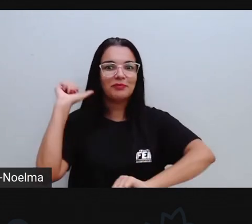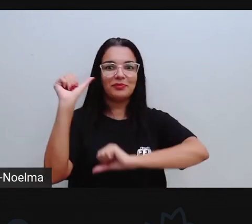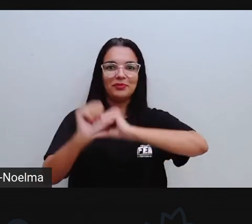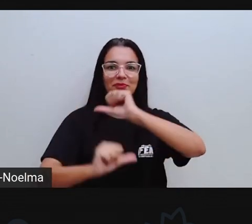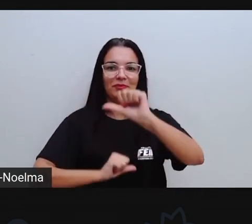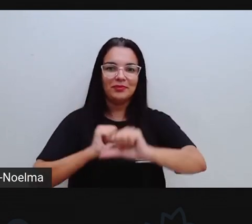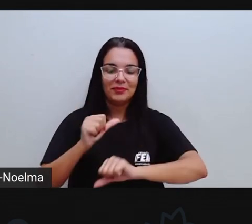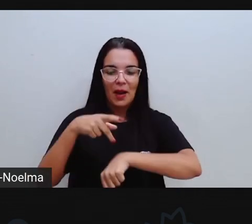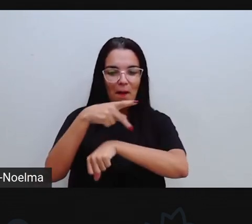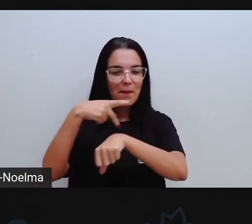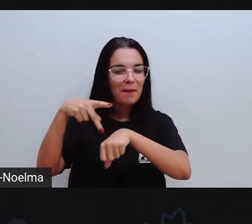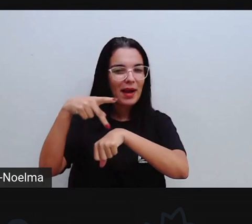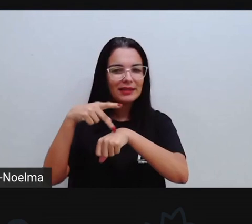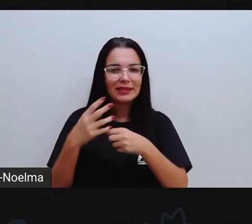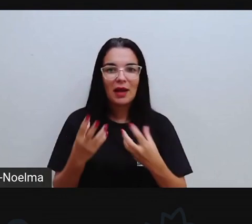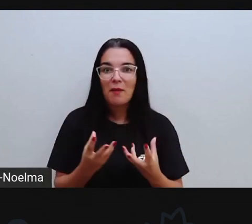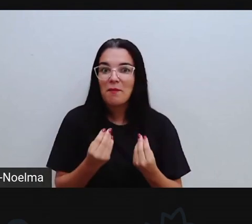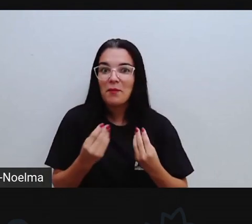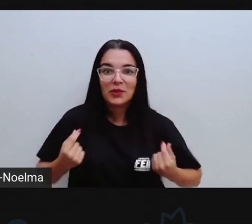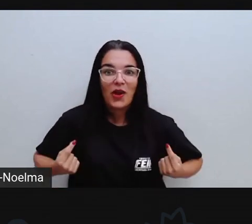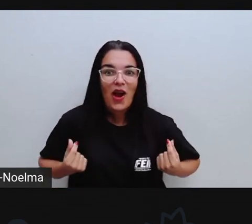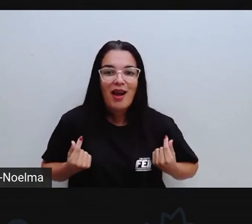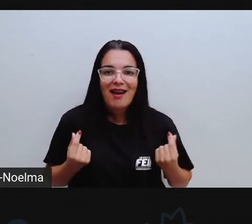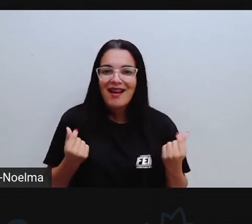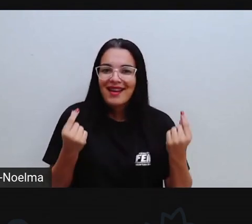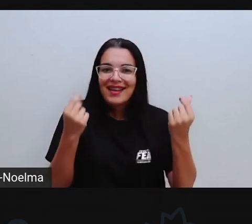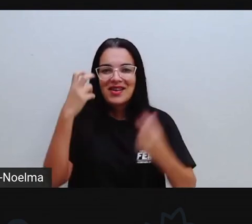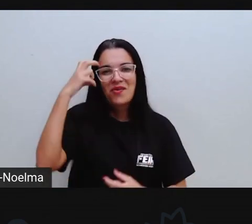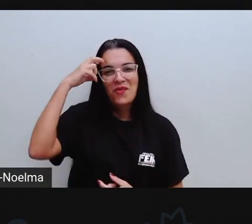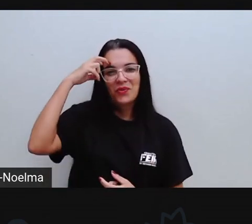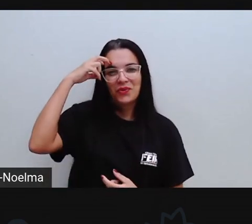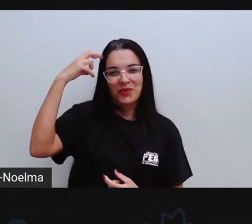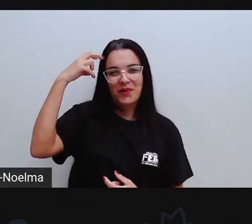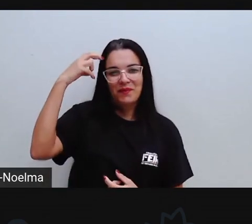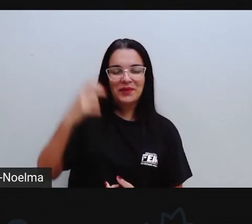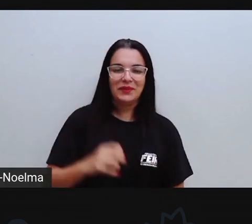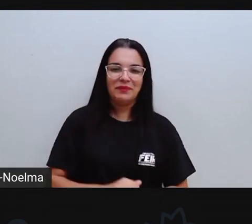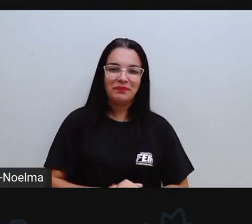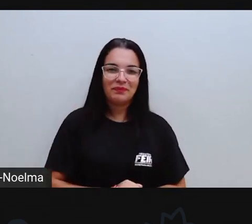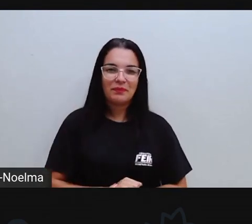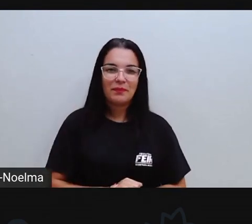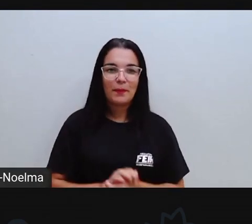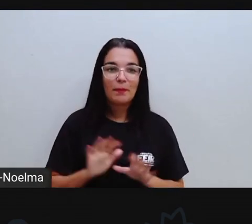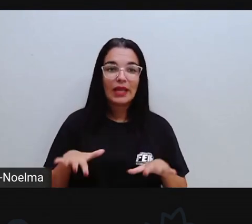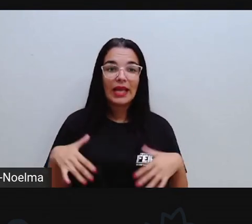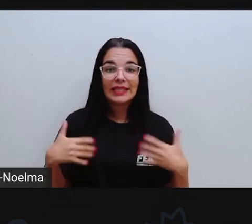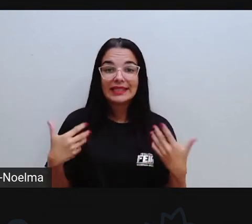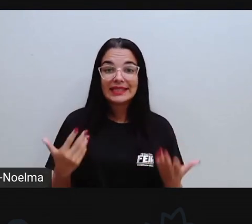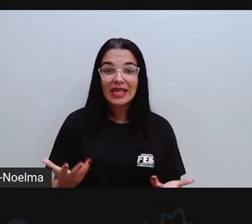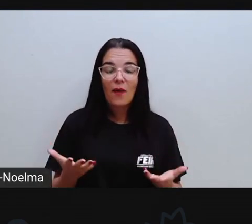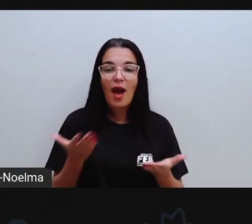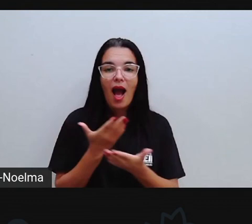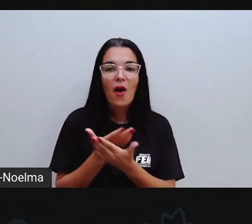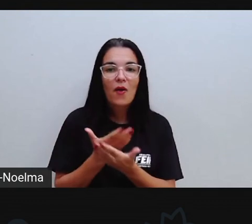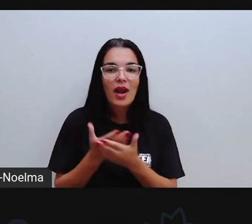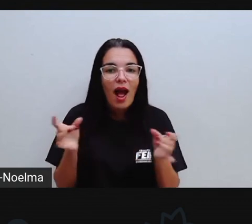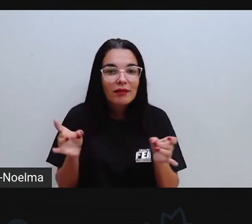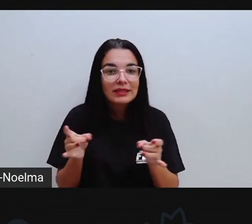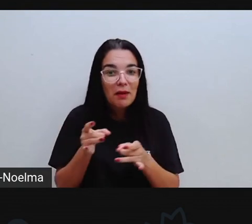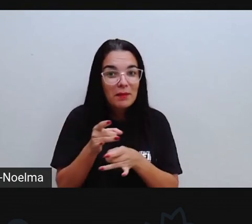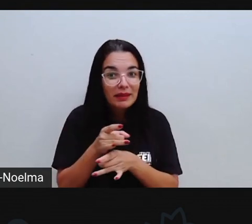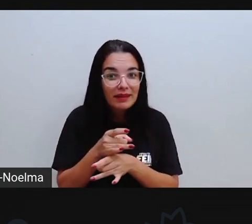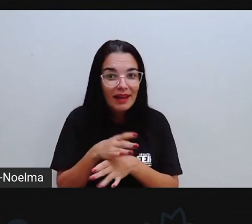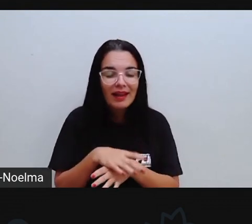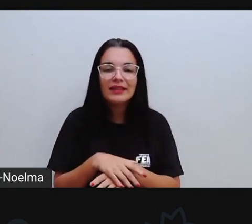tornasse um país tão rico culturalmente, certo? Bom, gente, a nossa aula ela vai ficando por